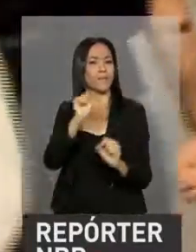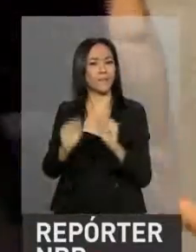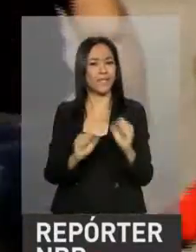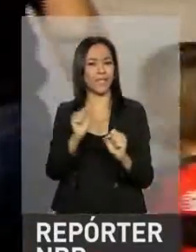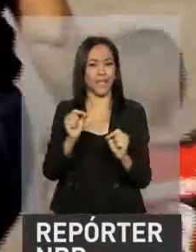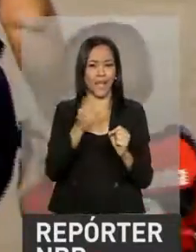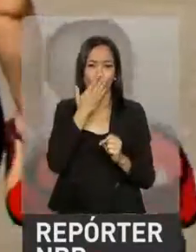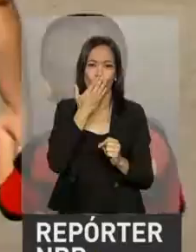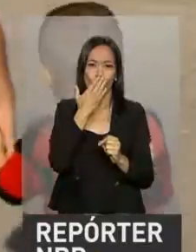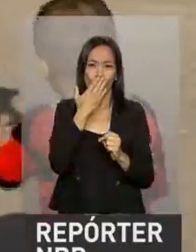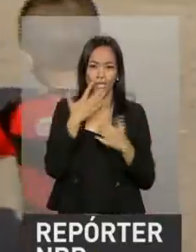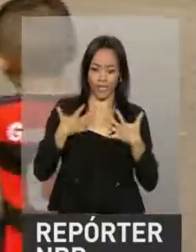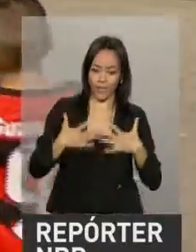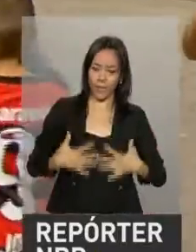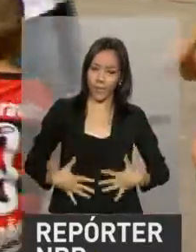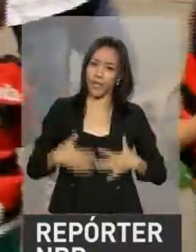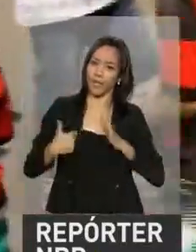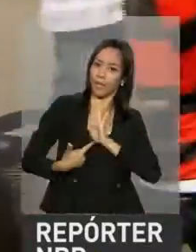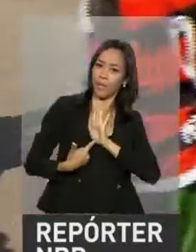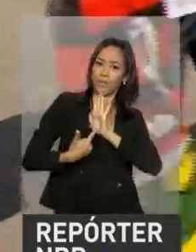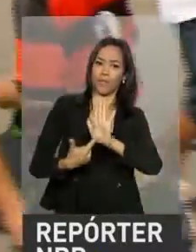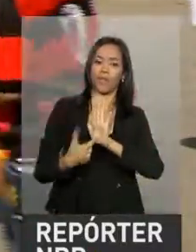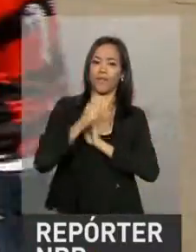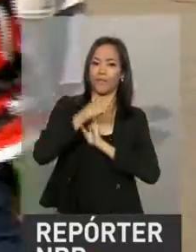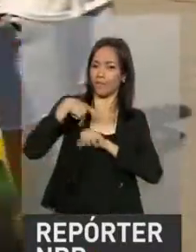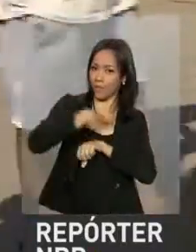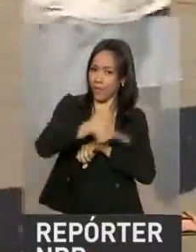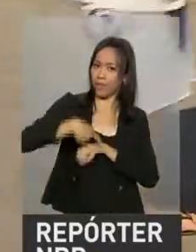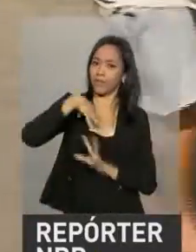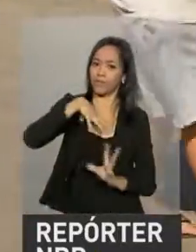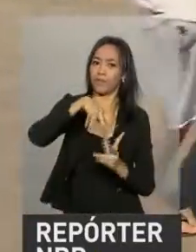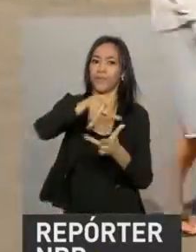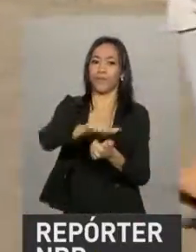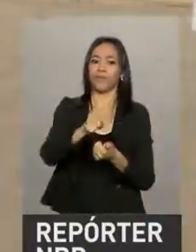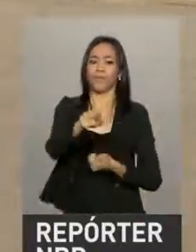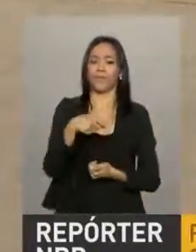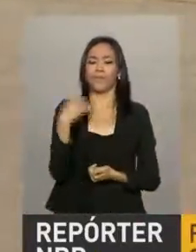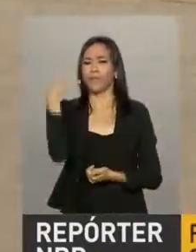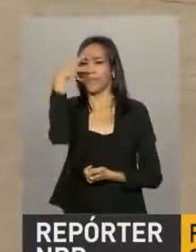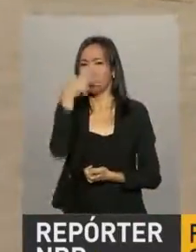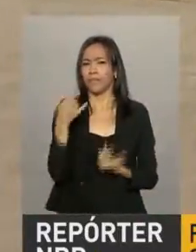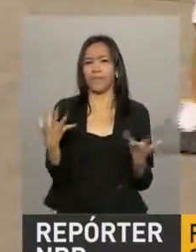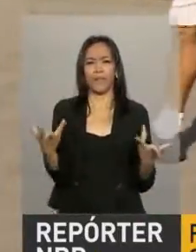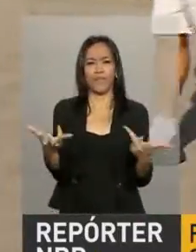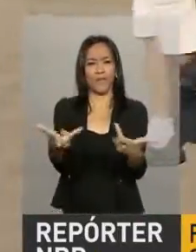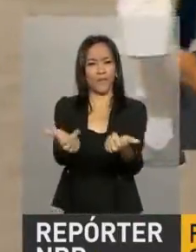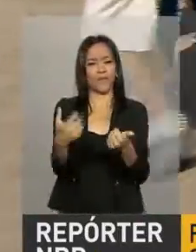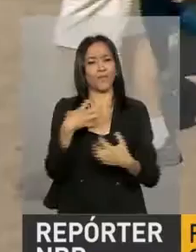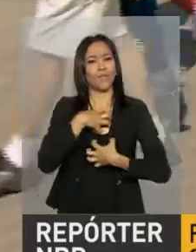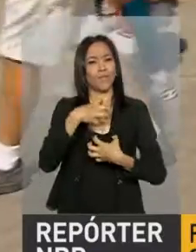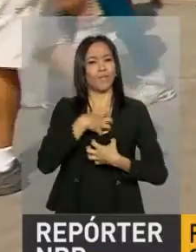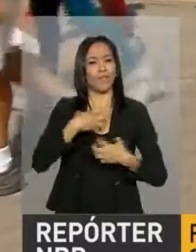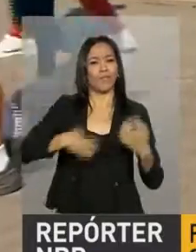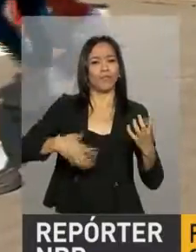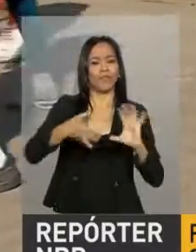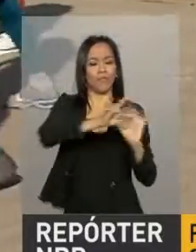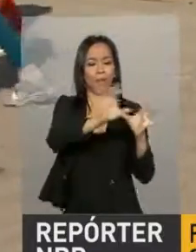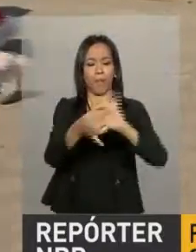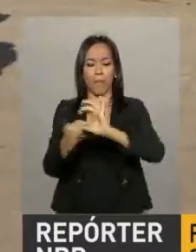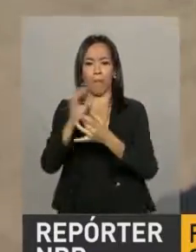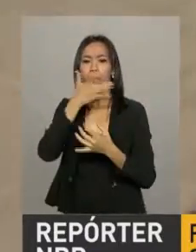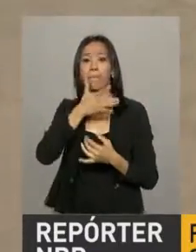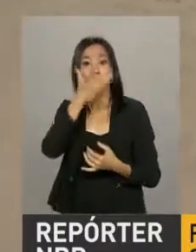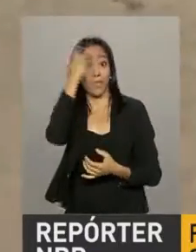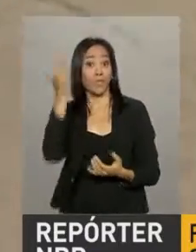roupa colorida do armário e mostrar o país para o mundo lindo maravilhoso adora esse espírito olímpico que traz pessoas alegres